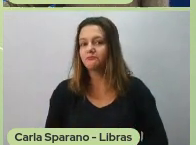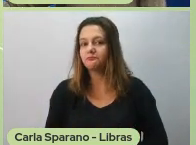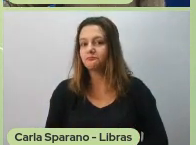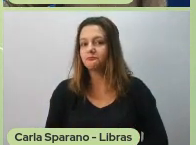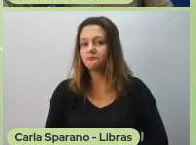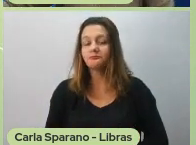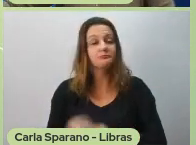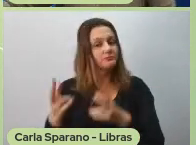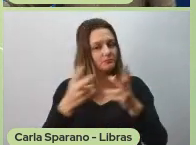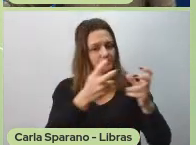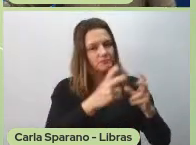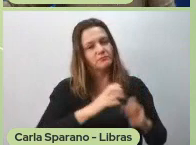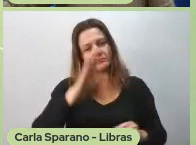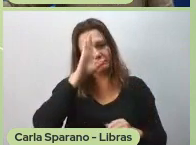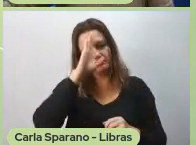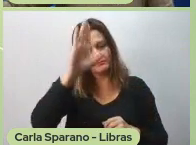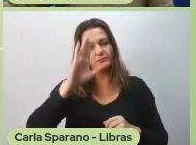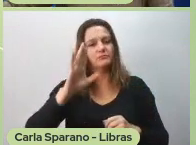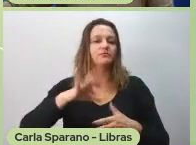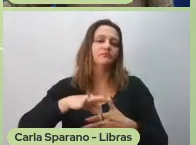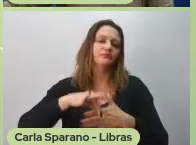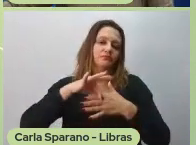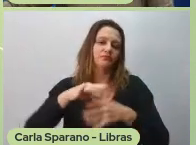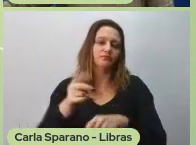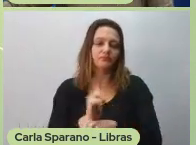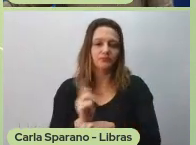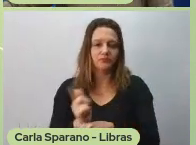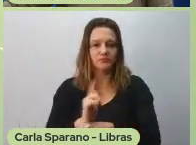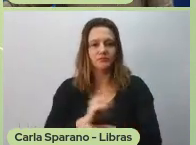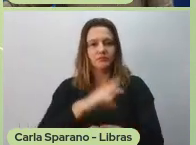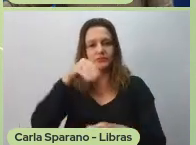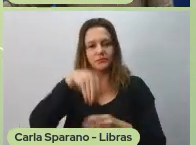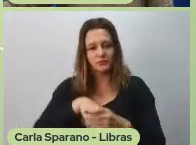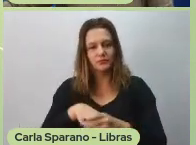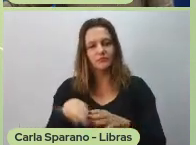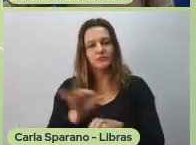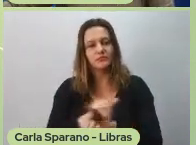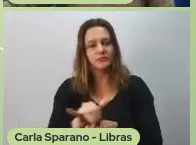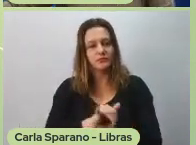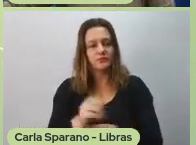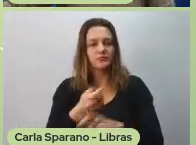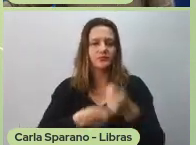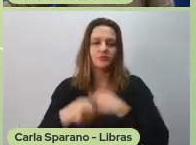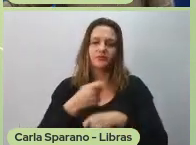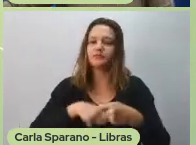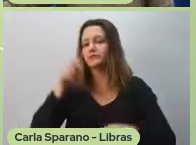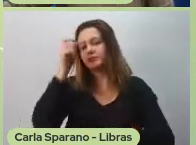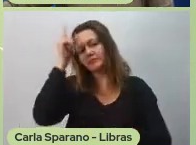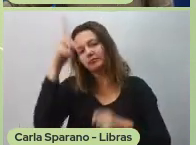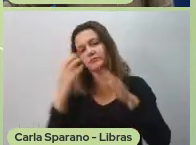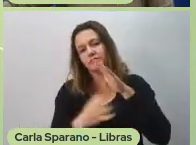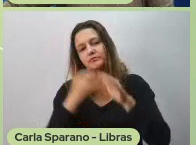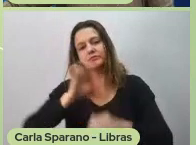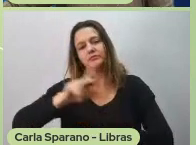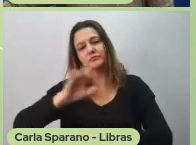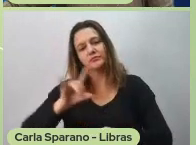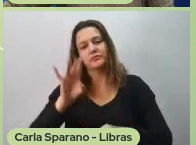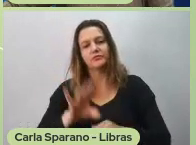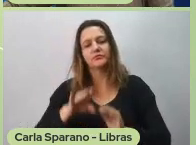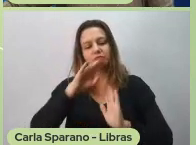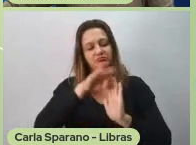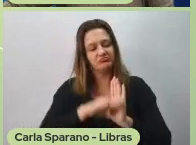de prioridade da gestão e de estar dentro da estratégia de negócio, de cultura da companhia, não apenas ser um programa apartado. Então, a